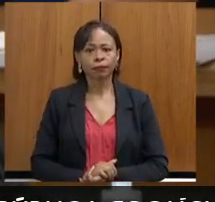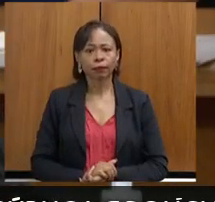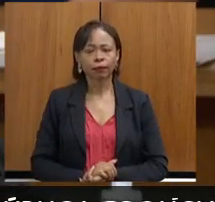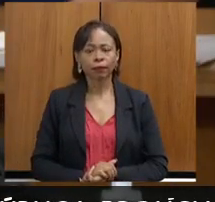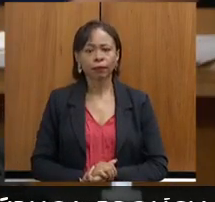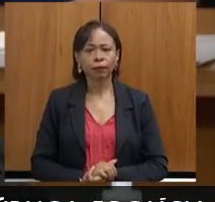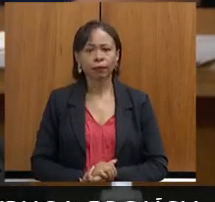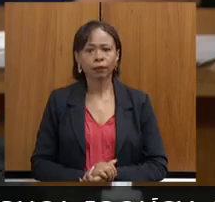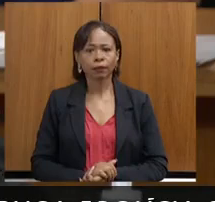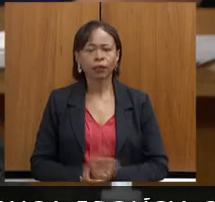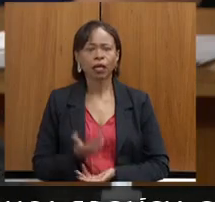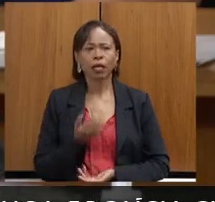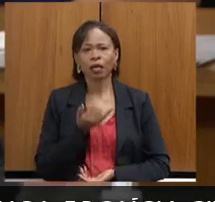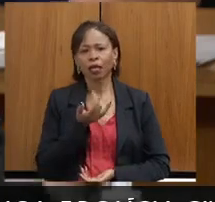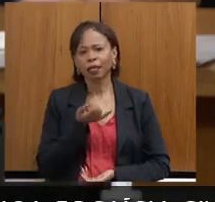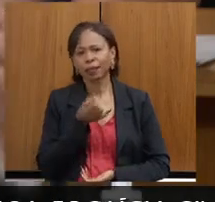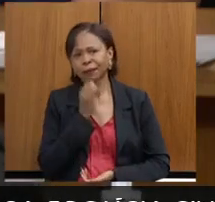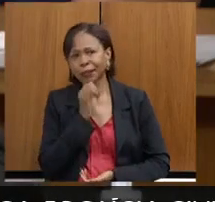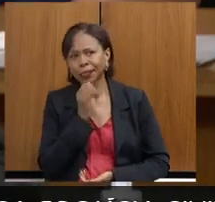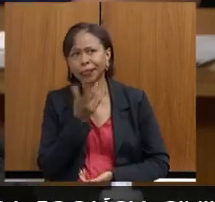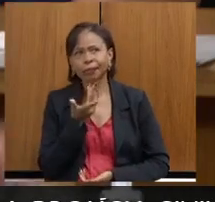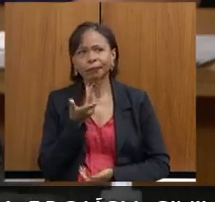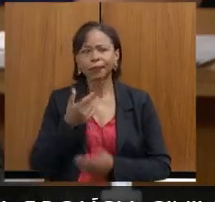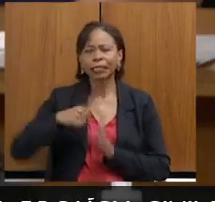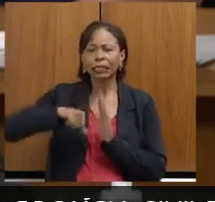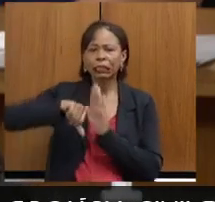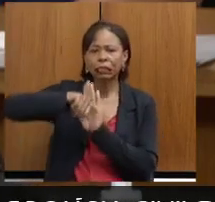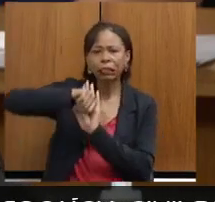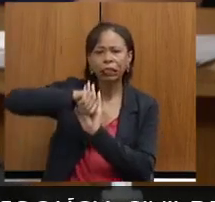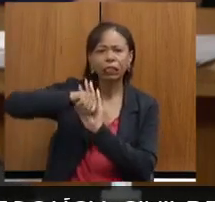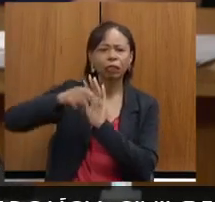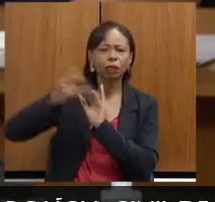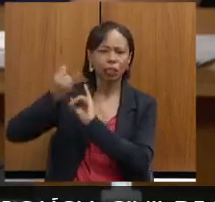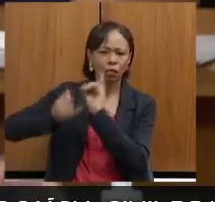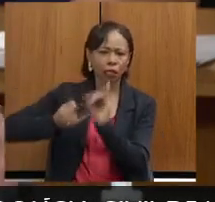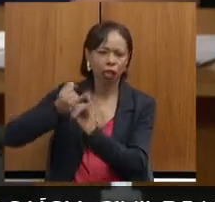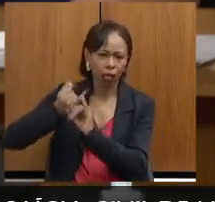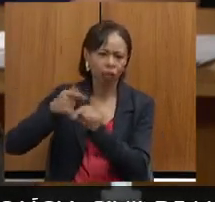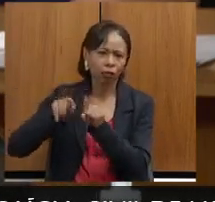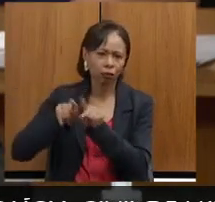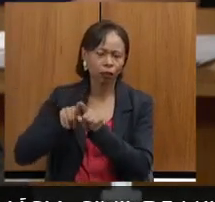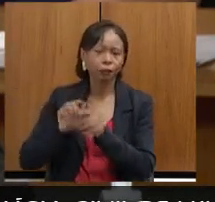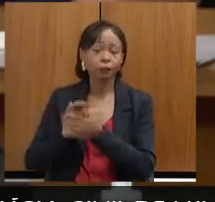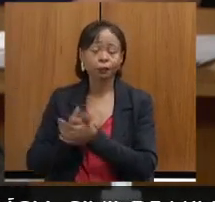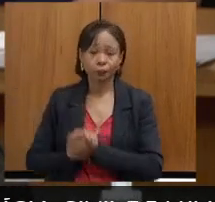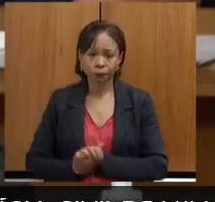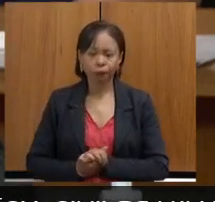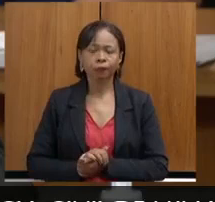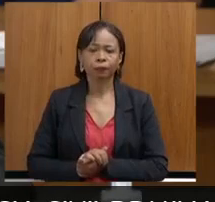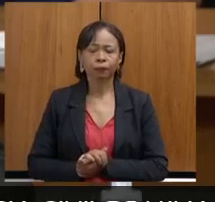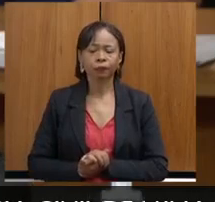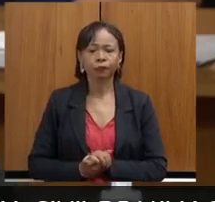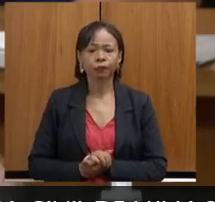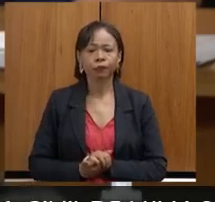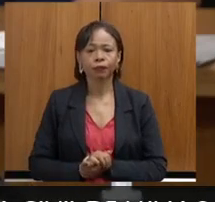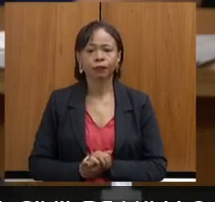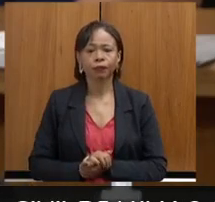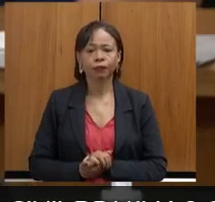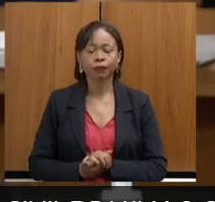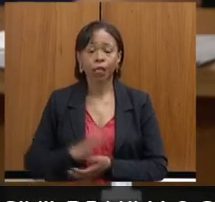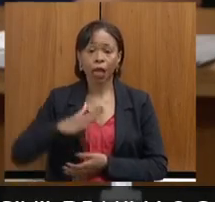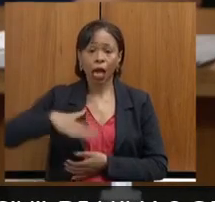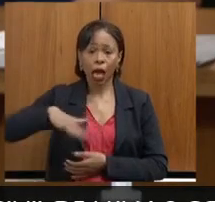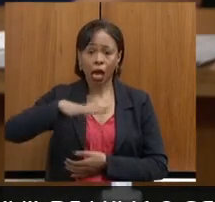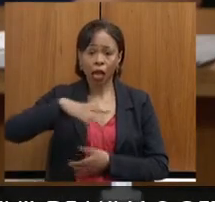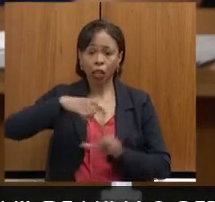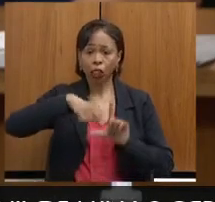isso é crime cibernéticos também né bom e depois adiante pode passar por favor no campo